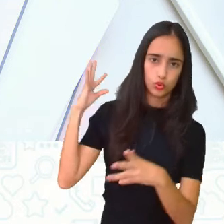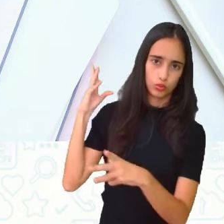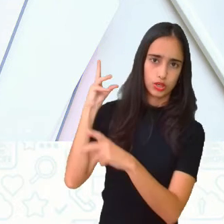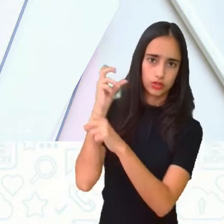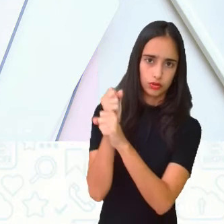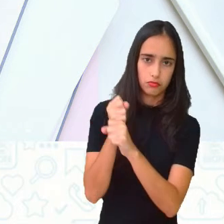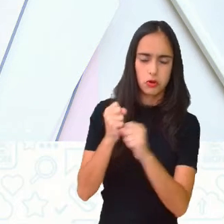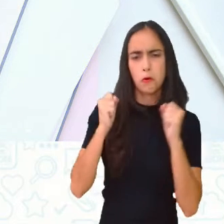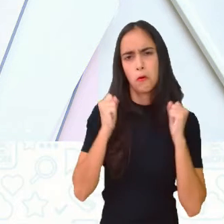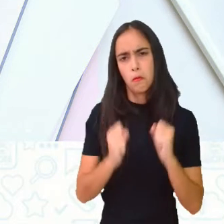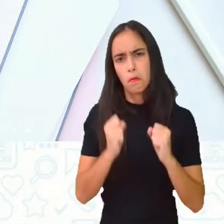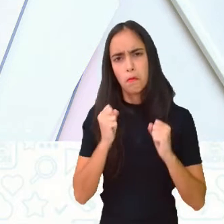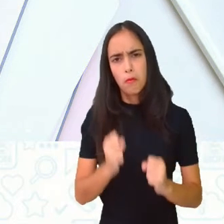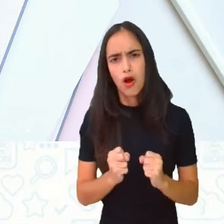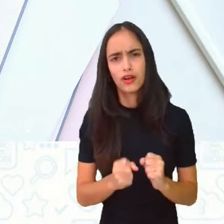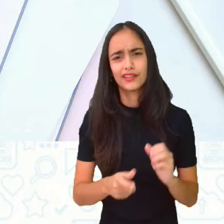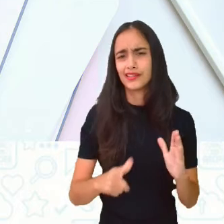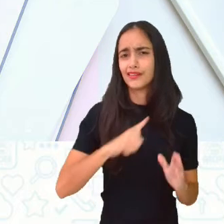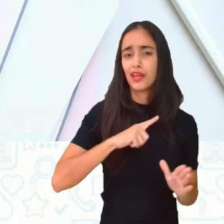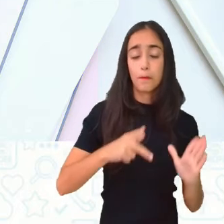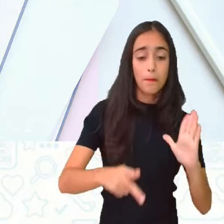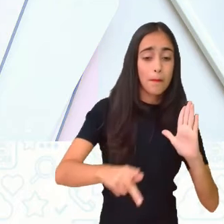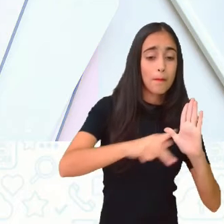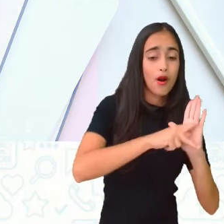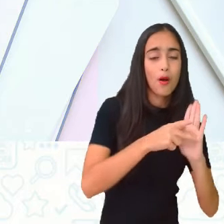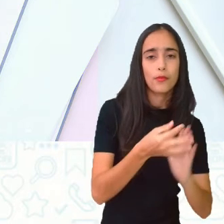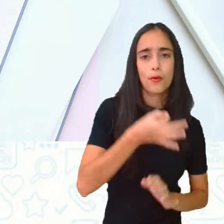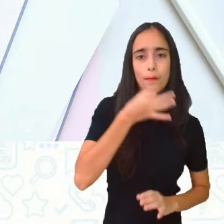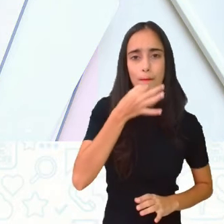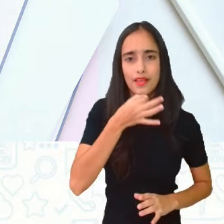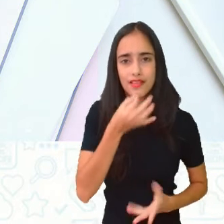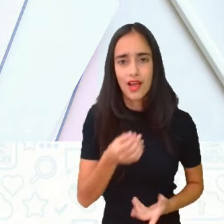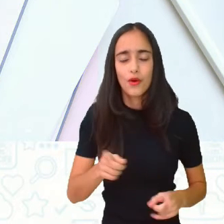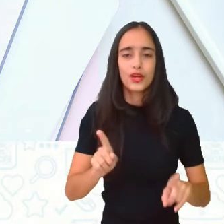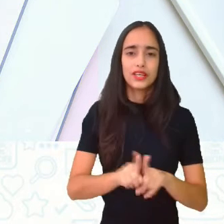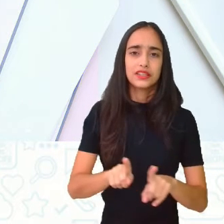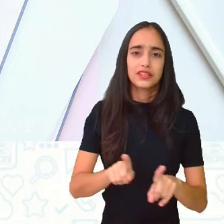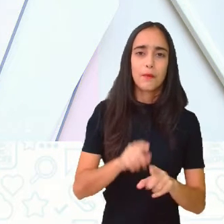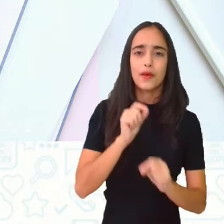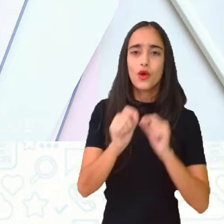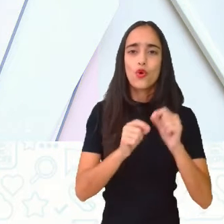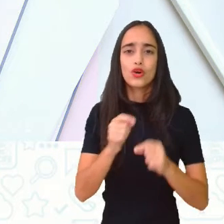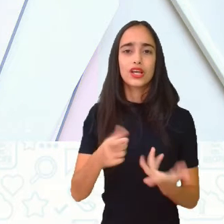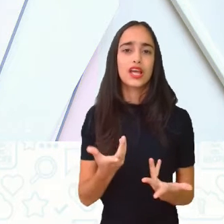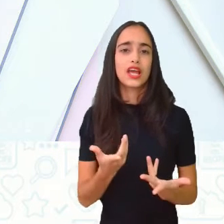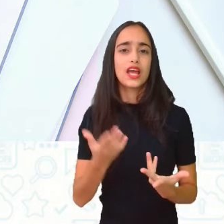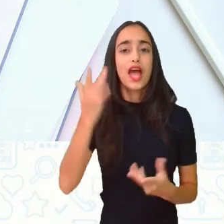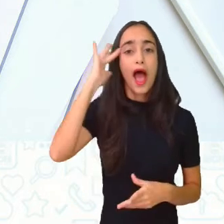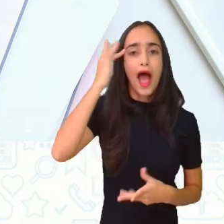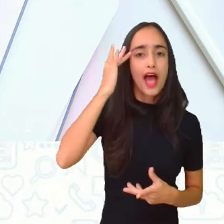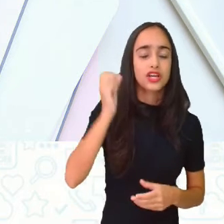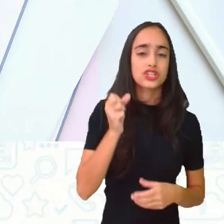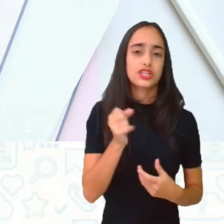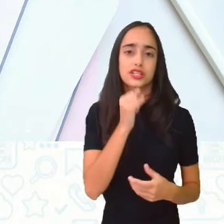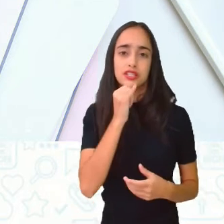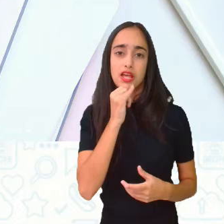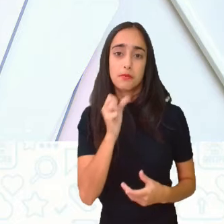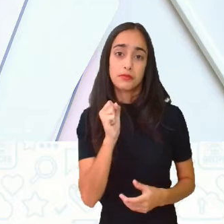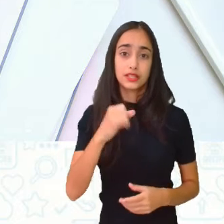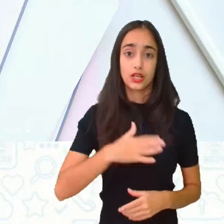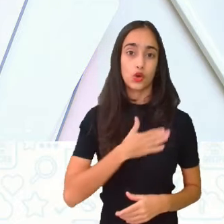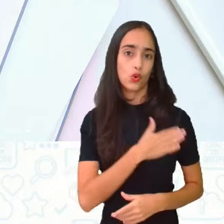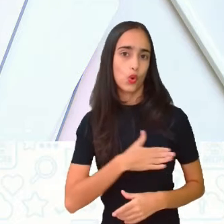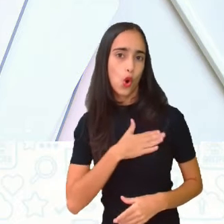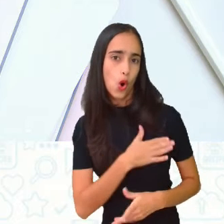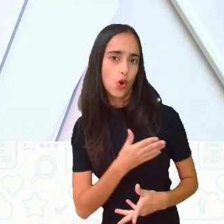minha opinião e o meu atestado, assim, se eu gosto ou não desse texto, se eu concordo